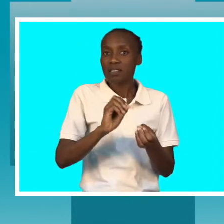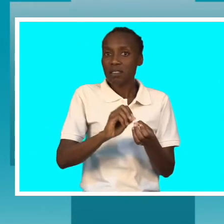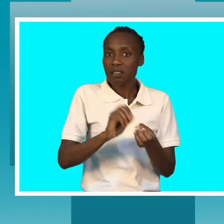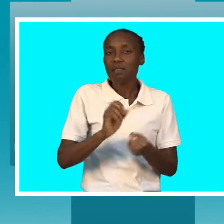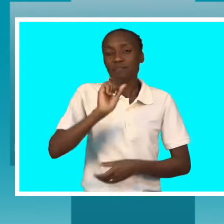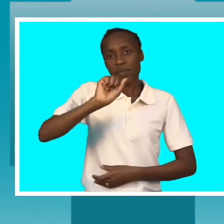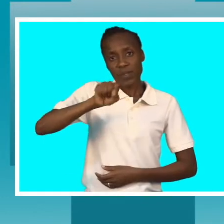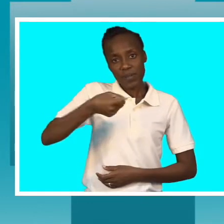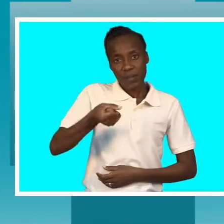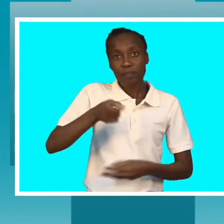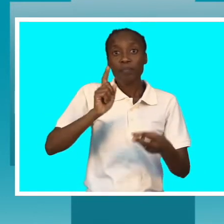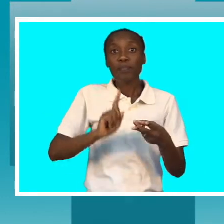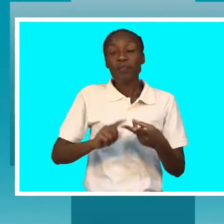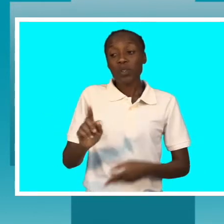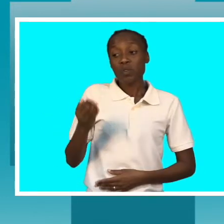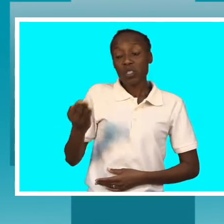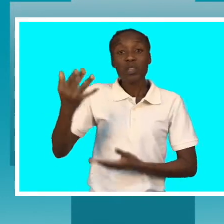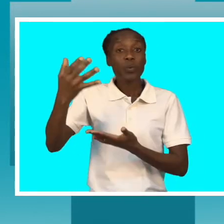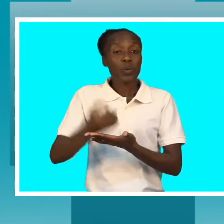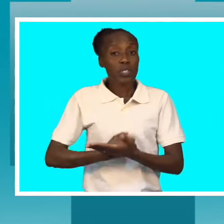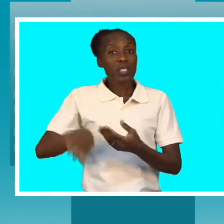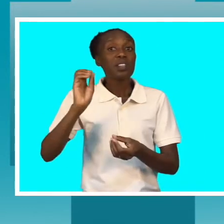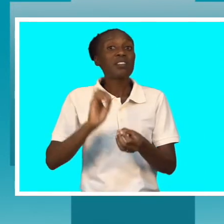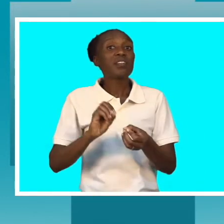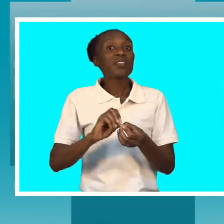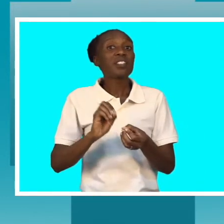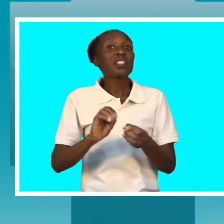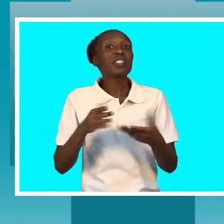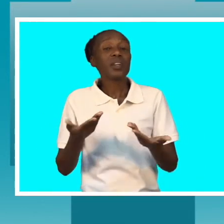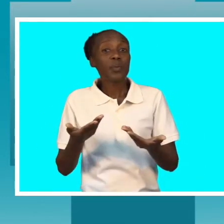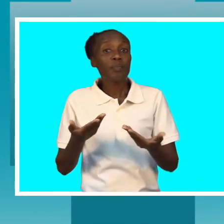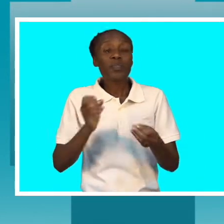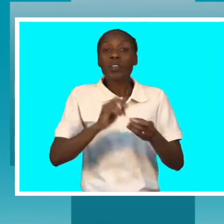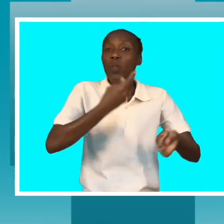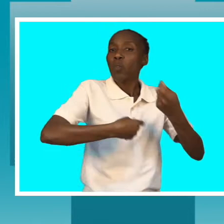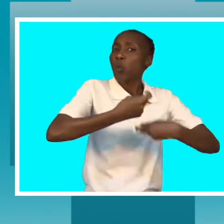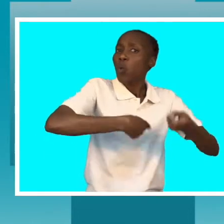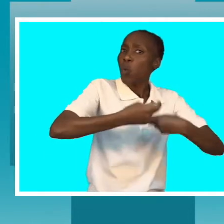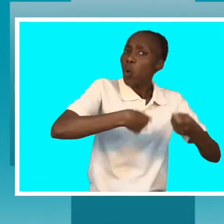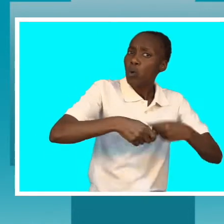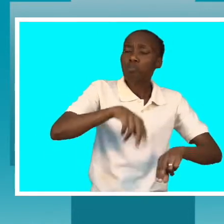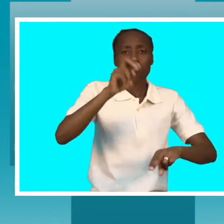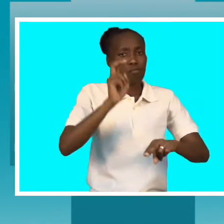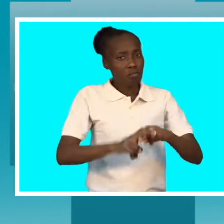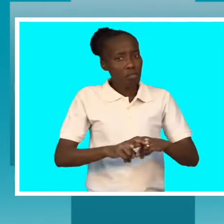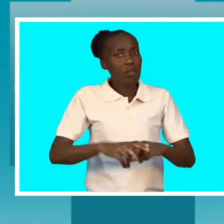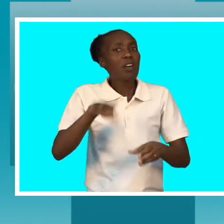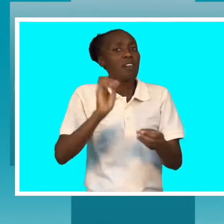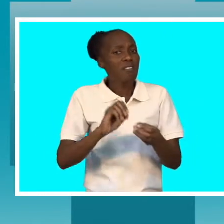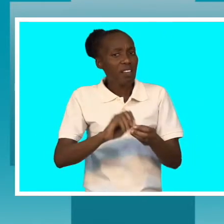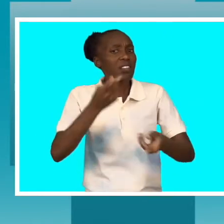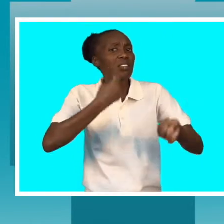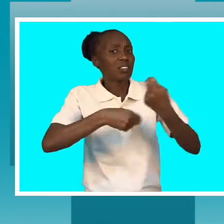fazer. Sim. Você tem que conseguir para fazer negócio.